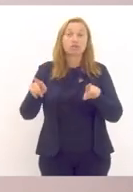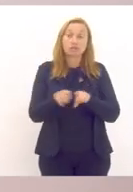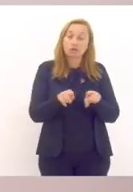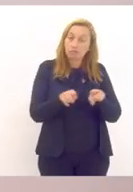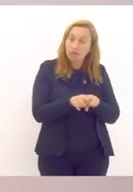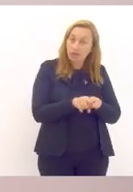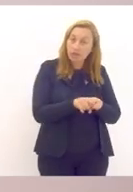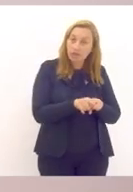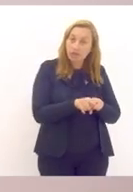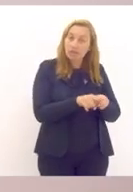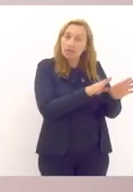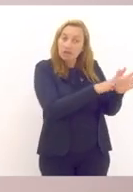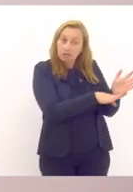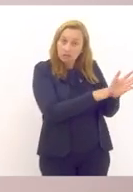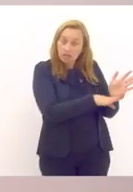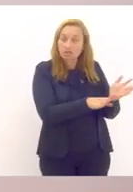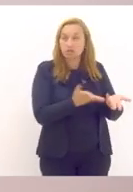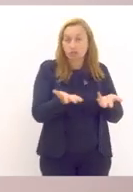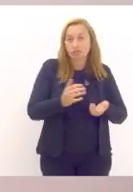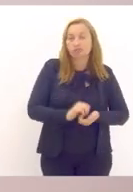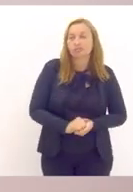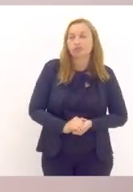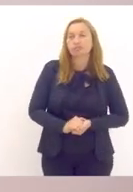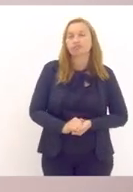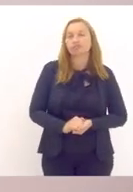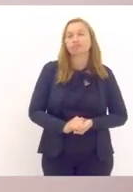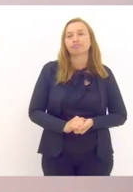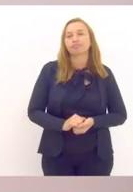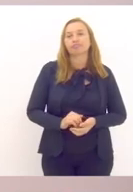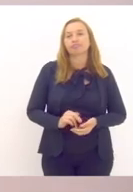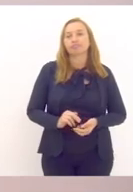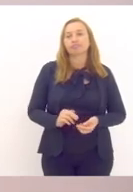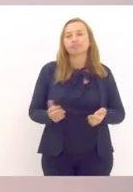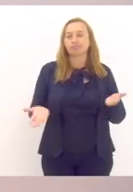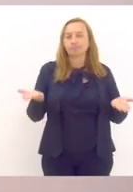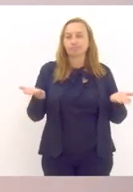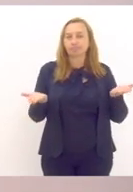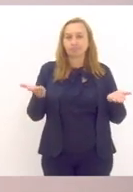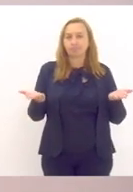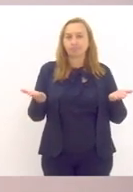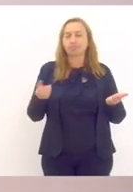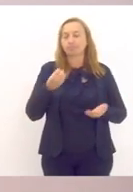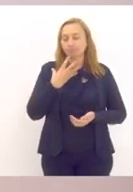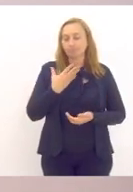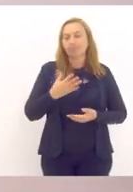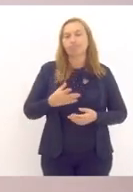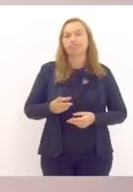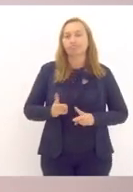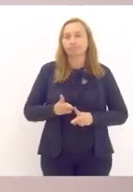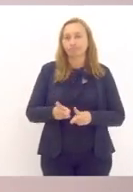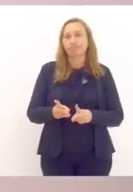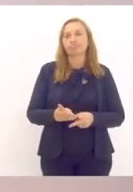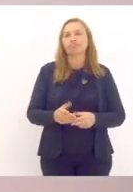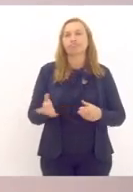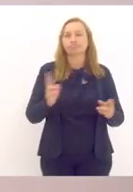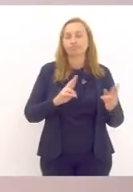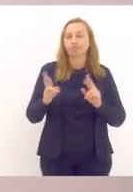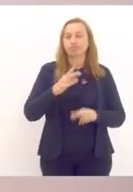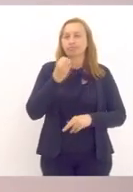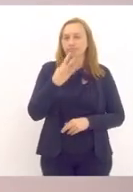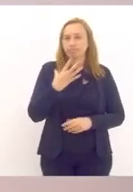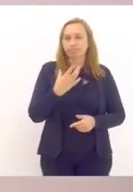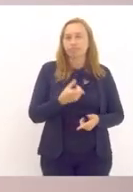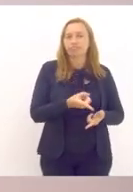essa despesa, como é a dinâmica da despesa. Se assim caminharmos, caminharemos bem para uma melhor relação entre